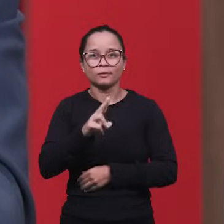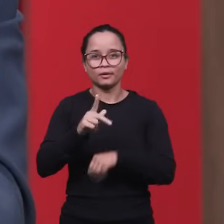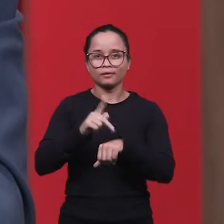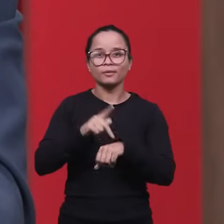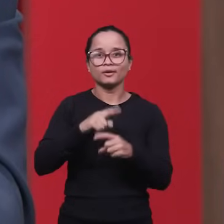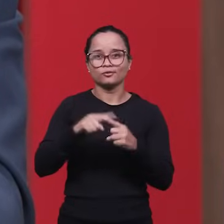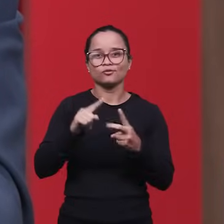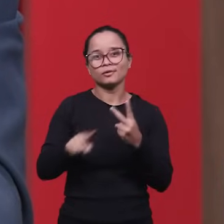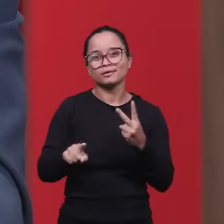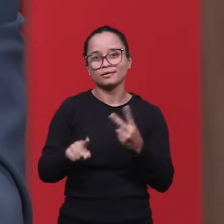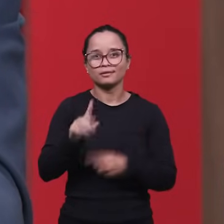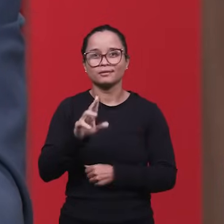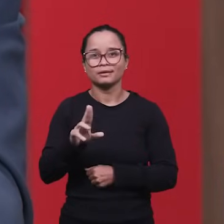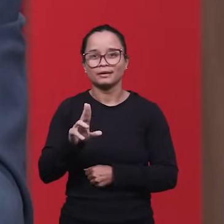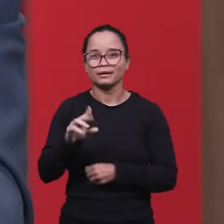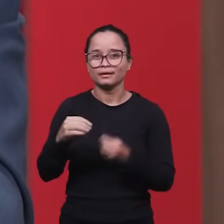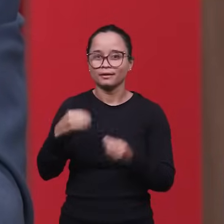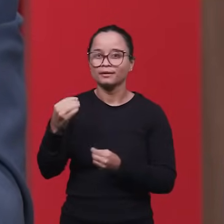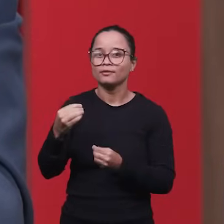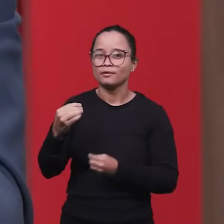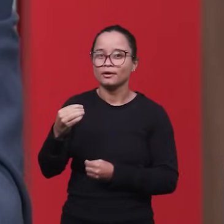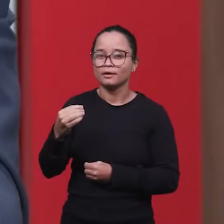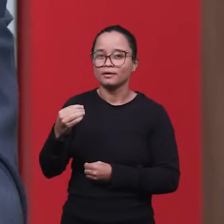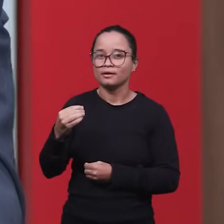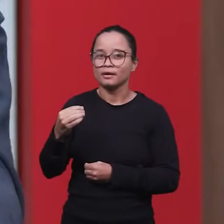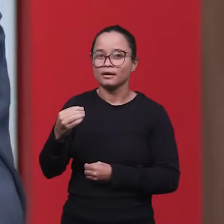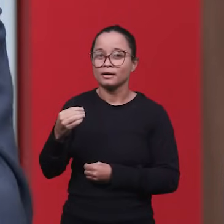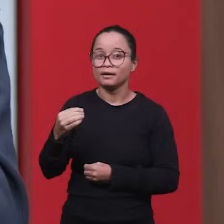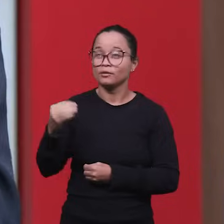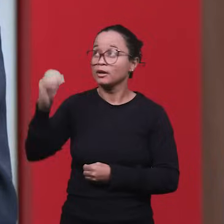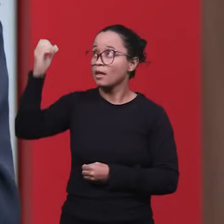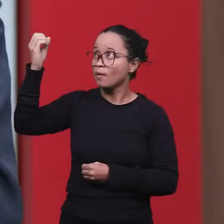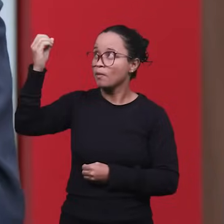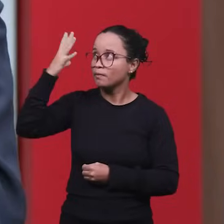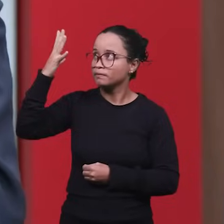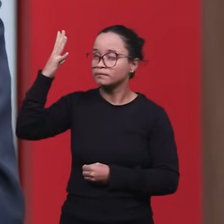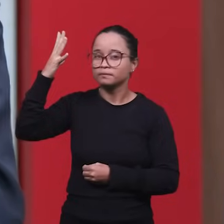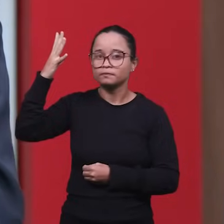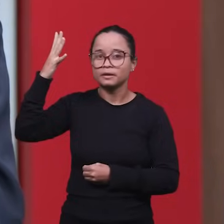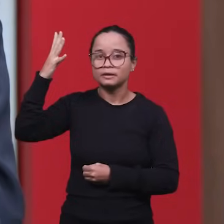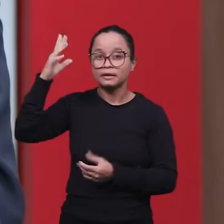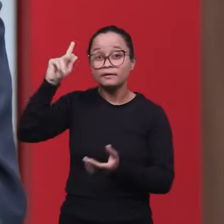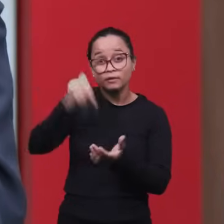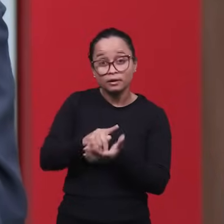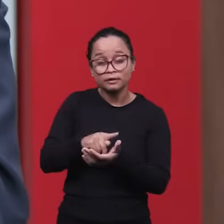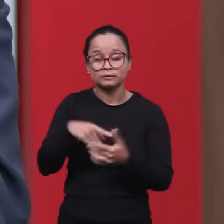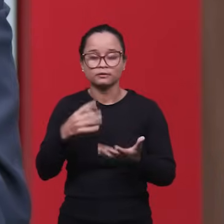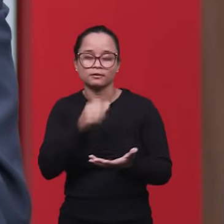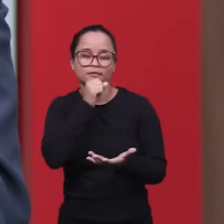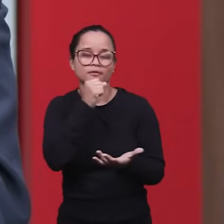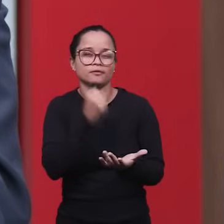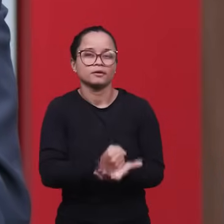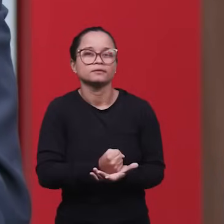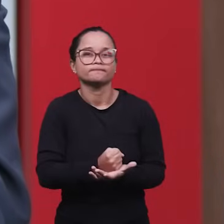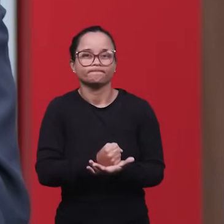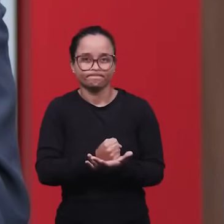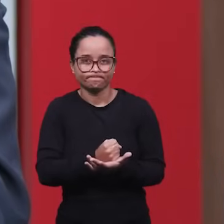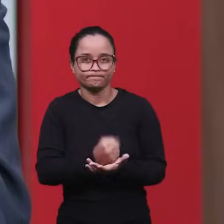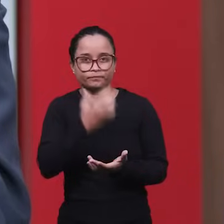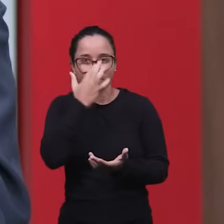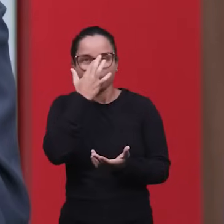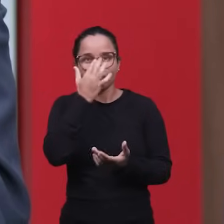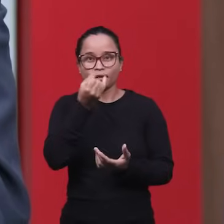Tumim. Luz e verdade. É um segredo. Então, se nós pegamos no Velho Testamento